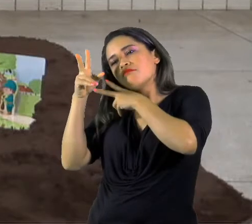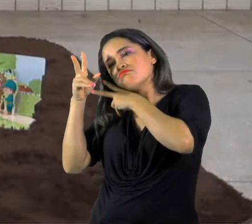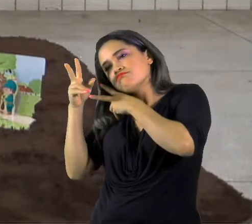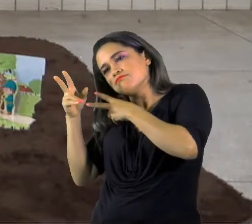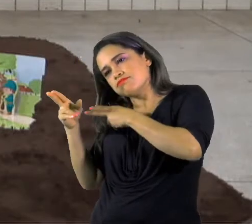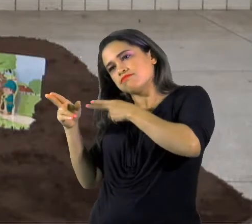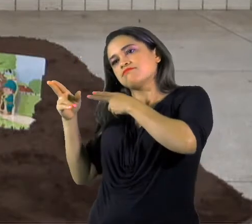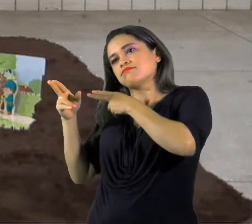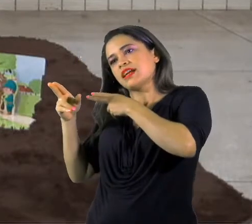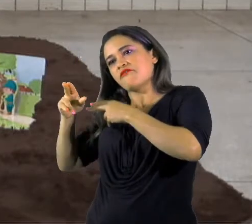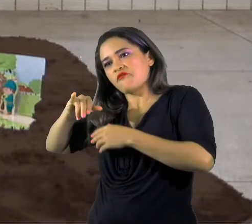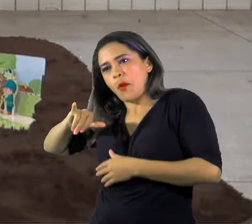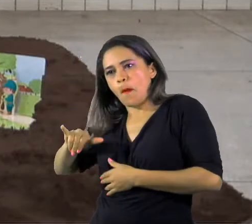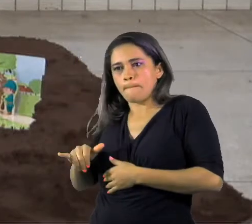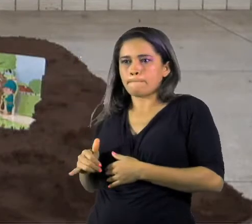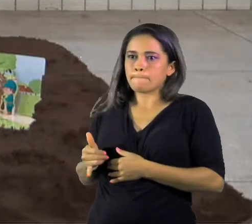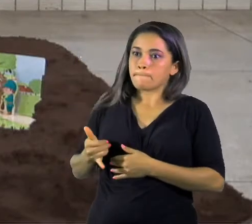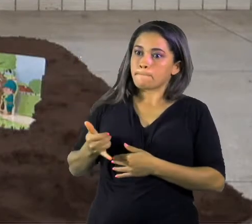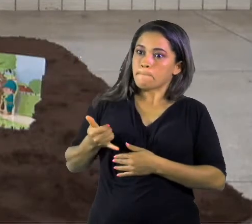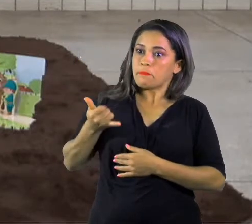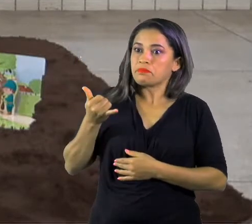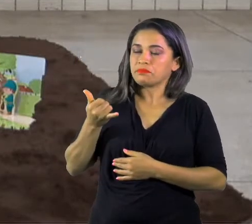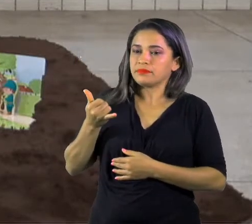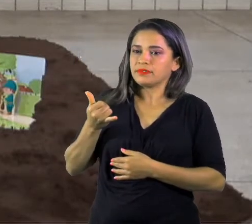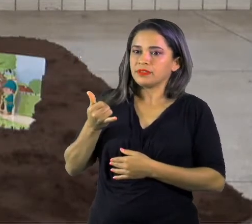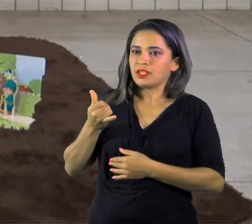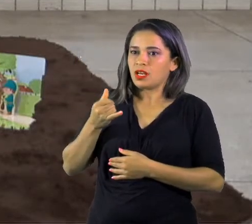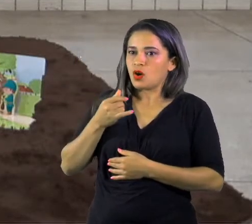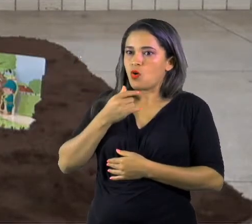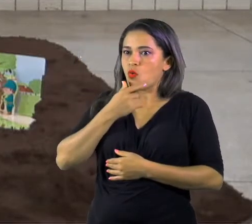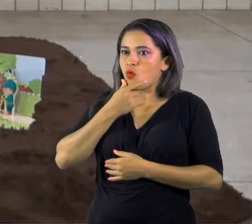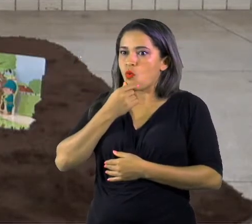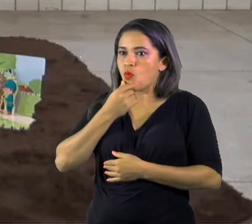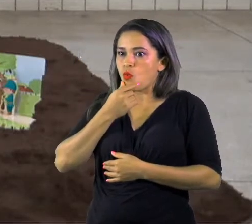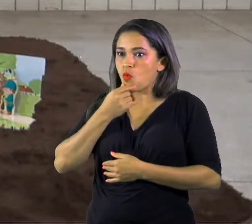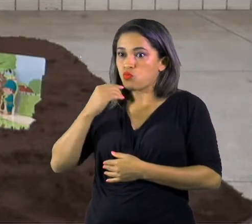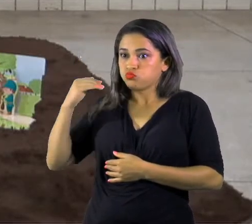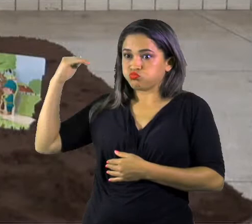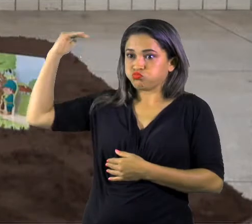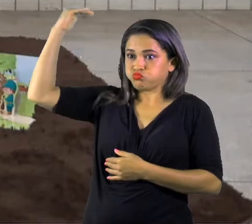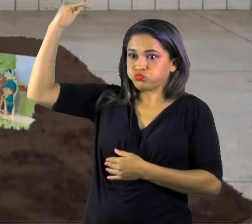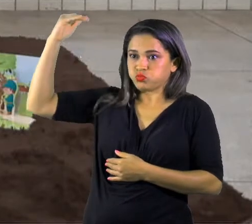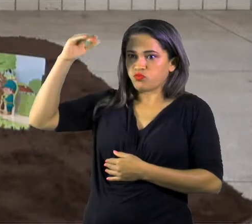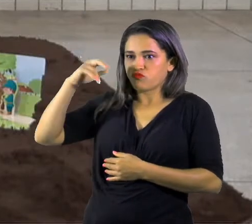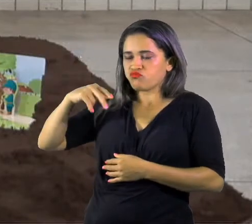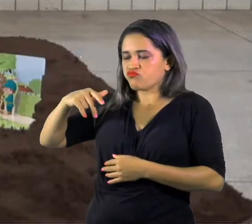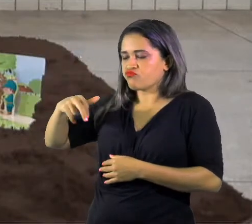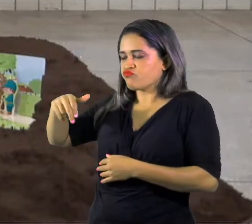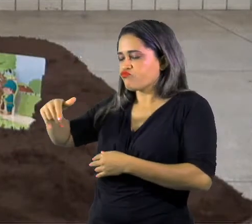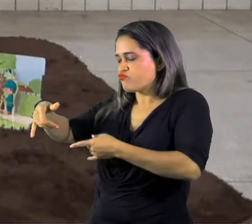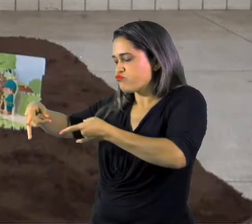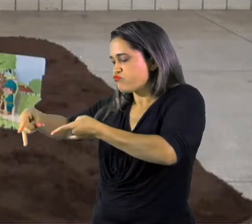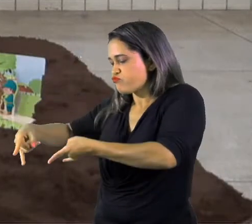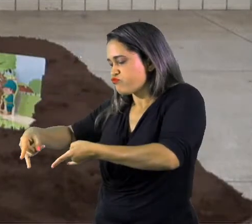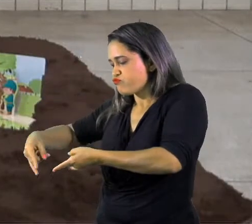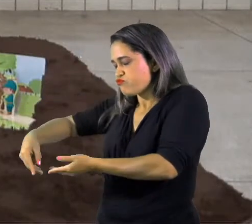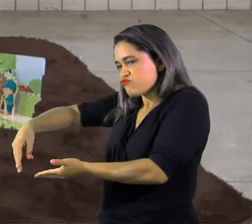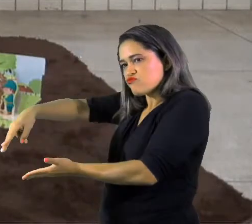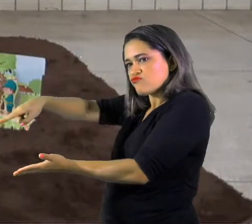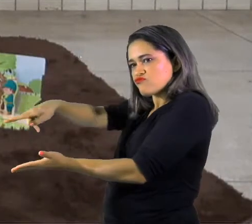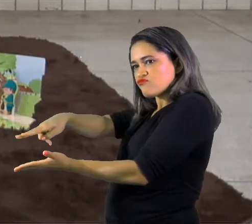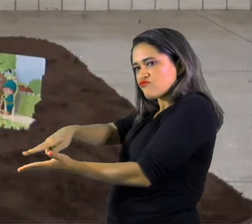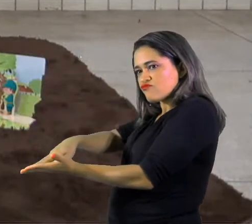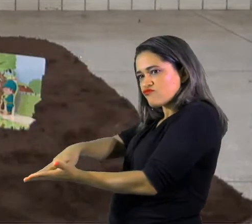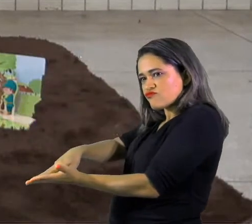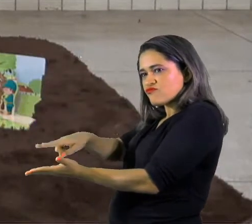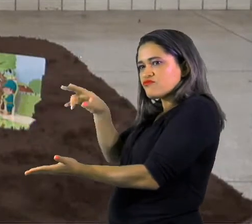a oportunidade, quando o gigante foi se deitar na sua caminha, foi a oportunidade que o João viu